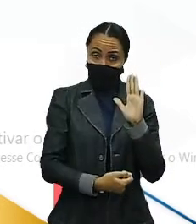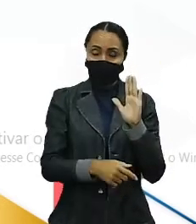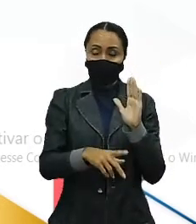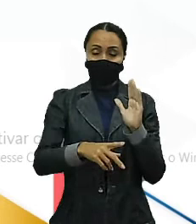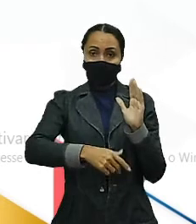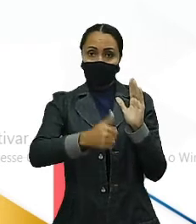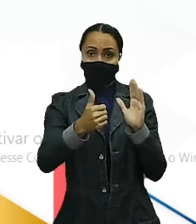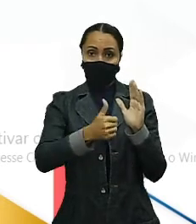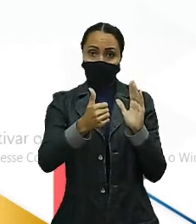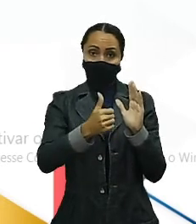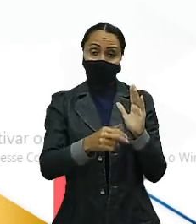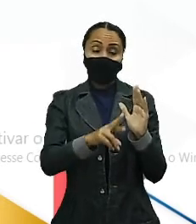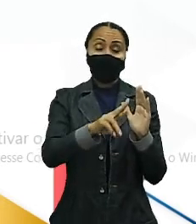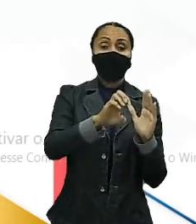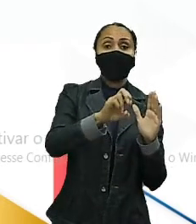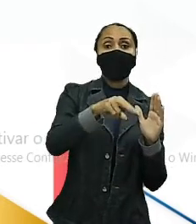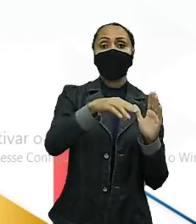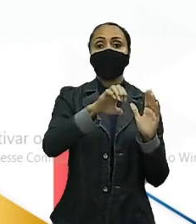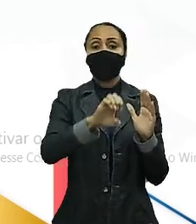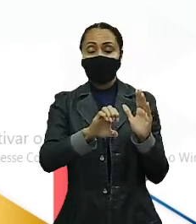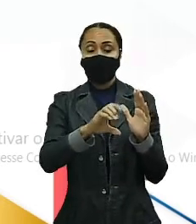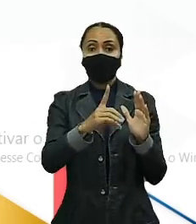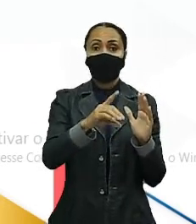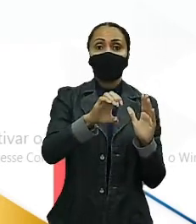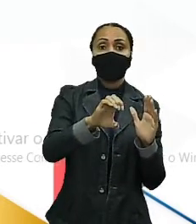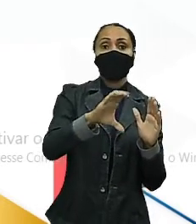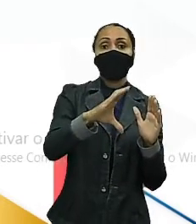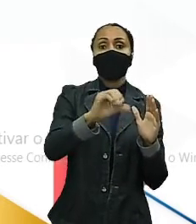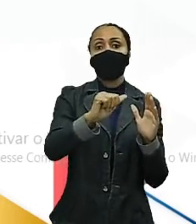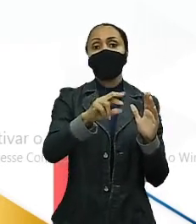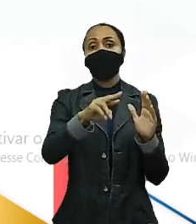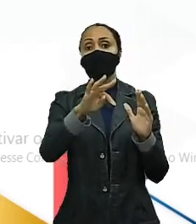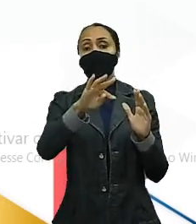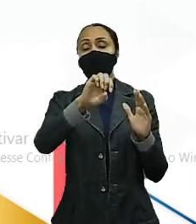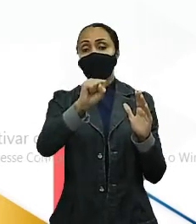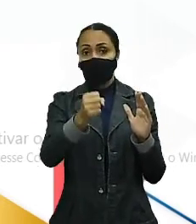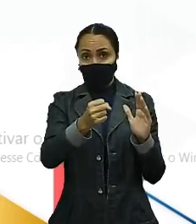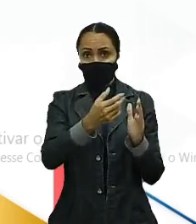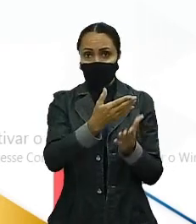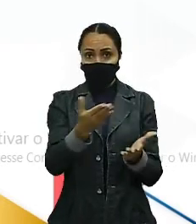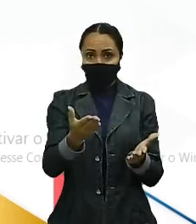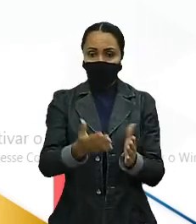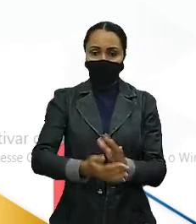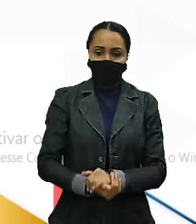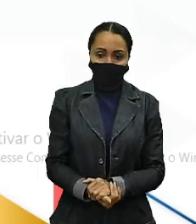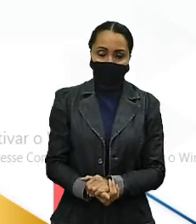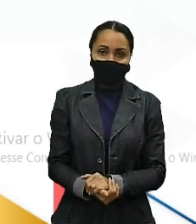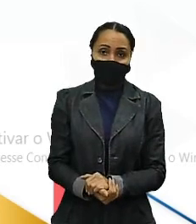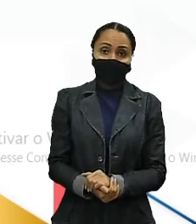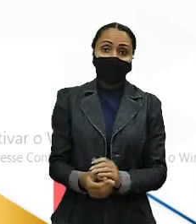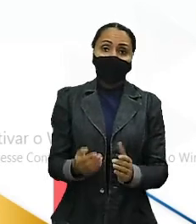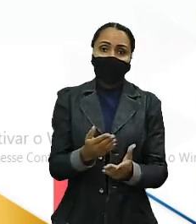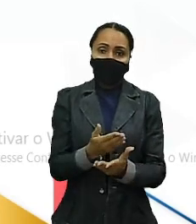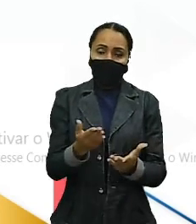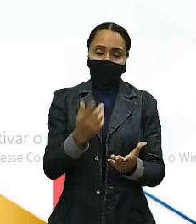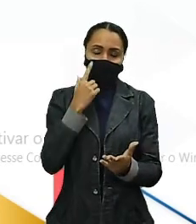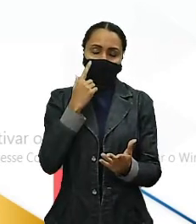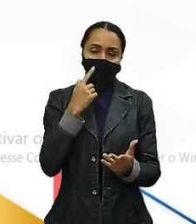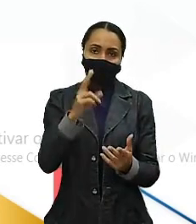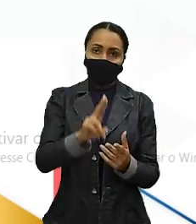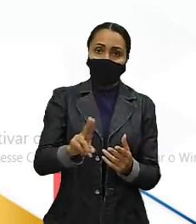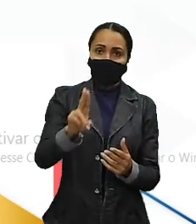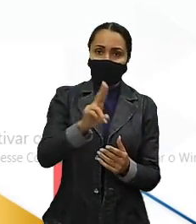primeira vez por grande filósofo entendido como matemático, René Descartes. E aí ele é